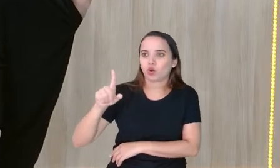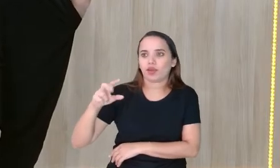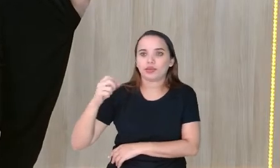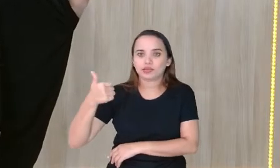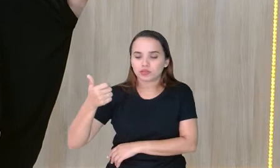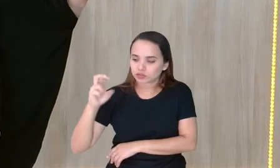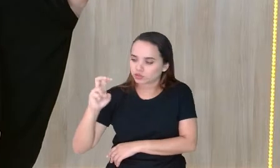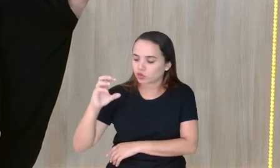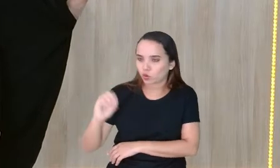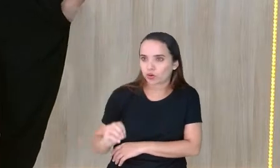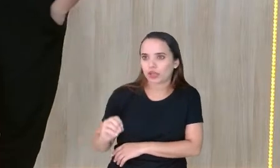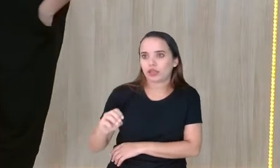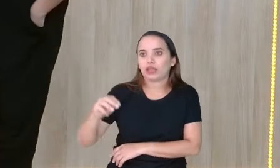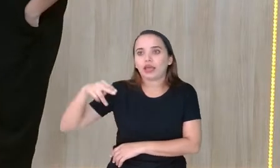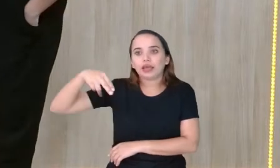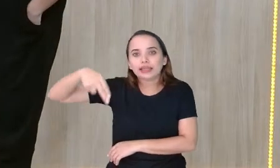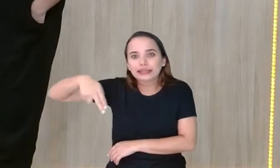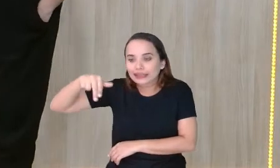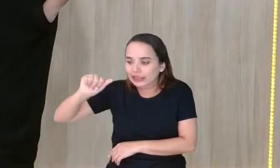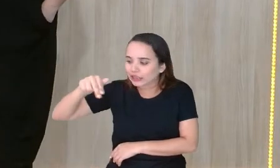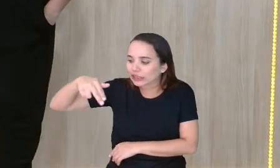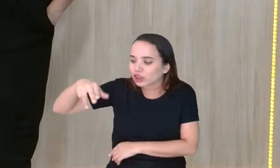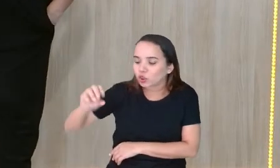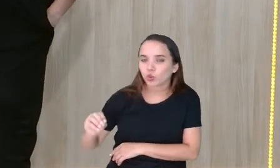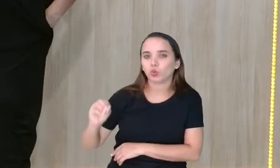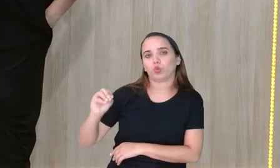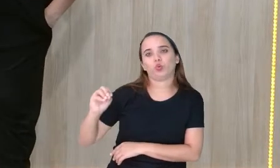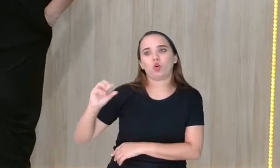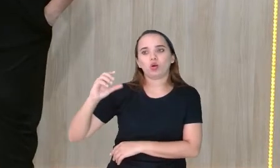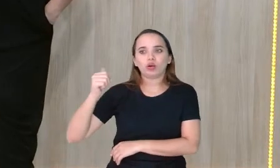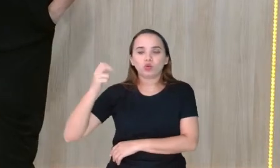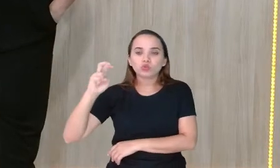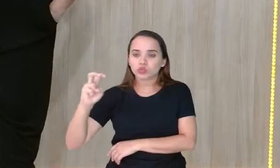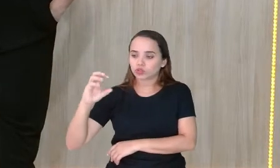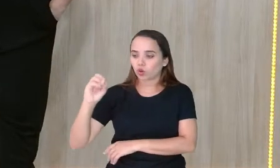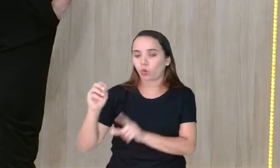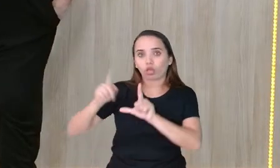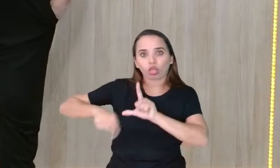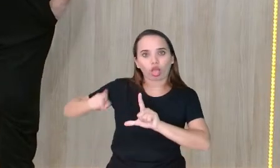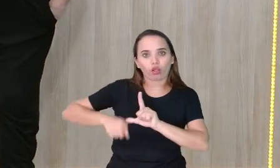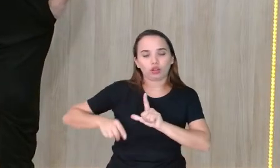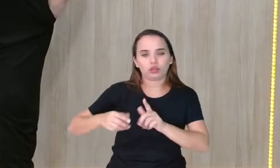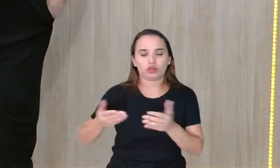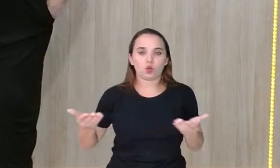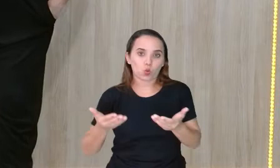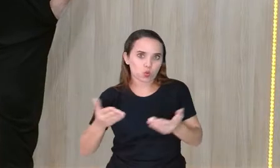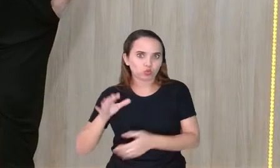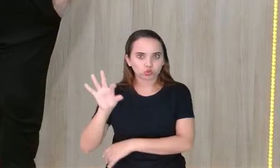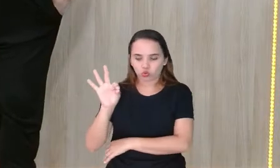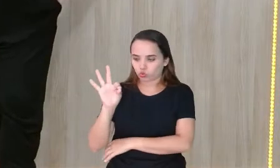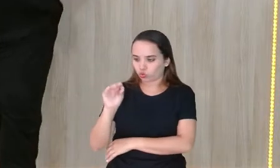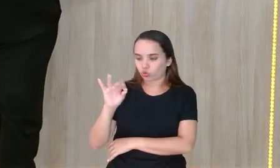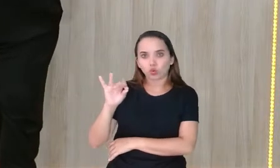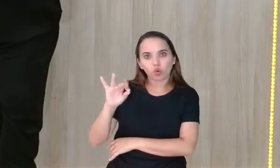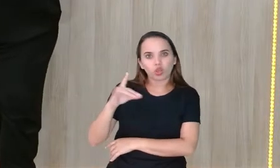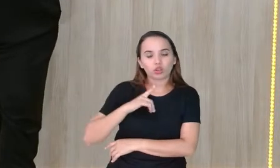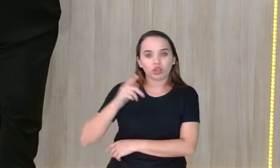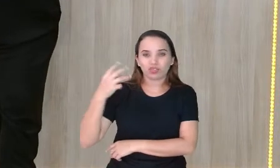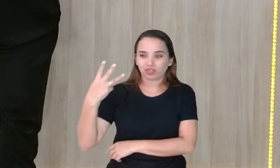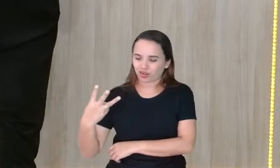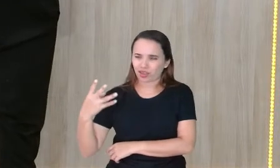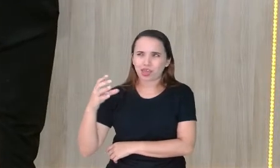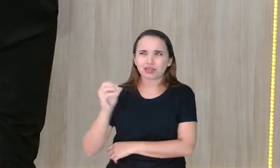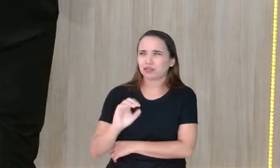gente, muito pouco mesmo. Para vocês terem noção, o Twitter atualmente tem 300 e poucos caracteres. Então, é metade